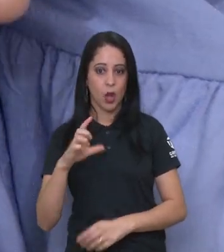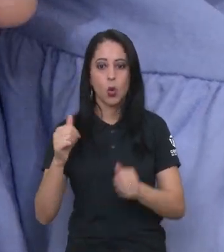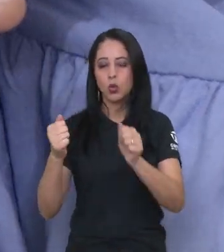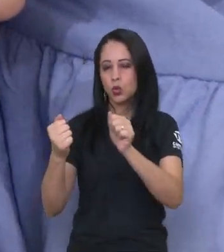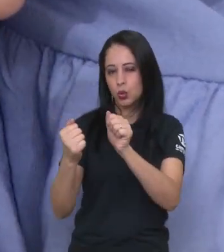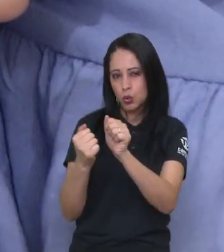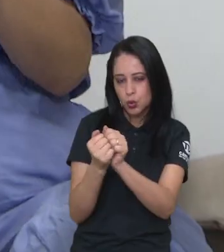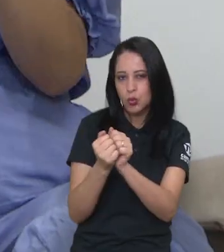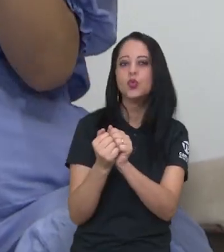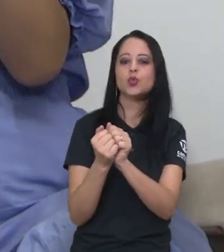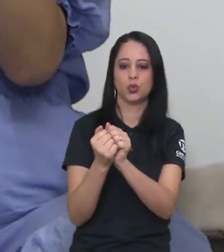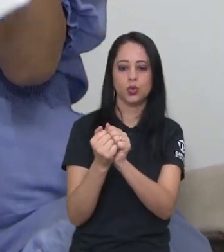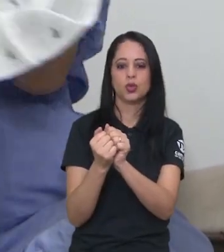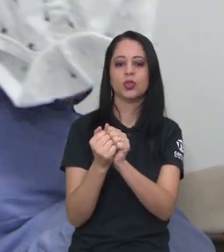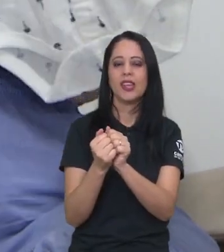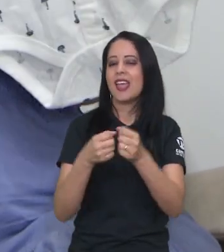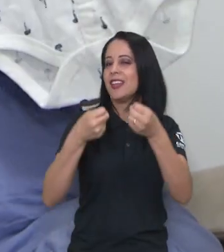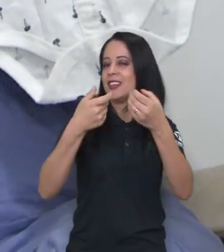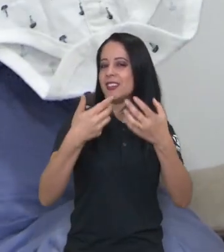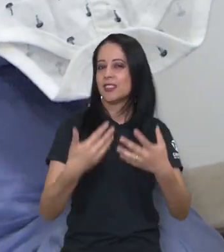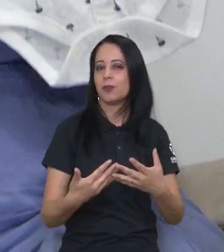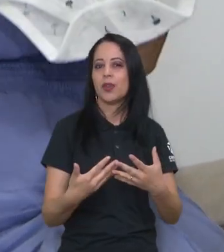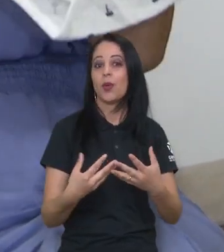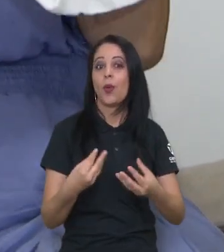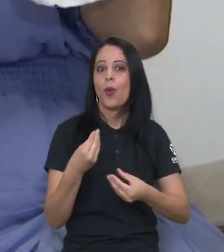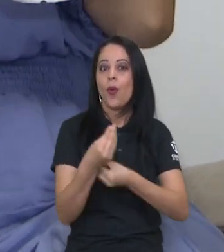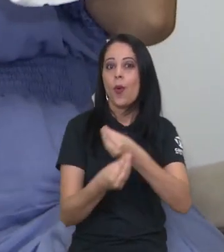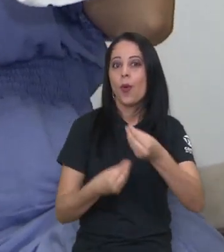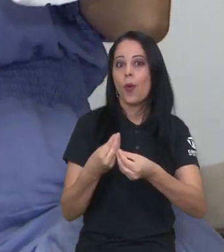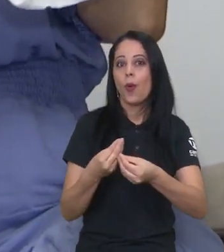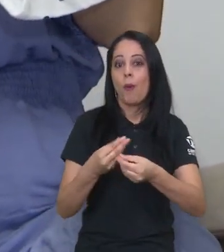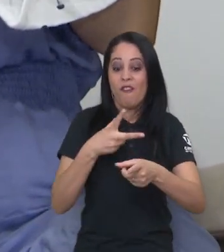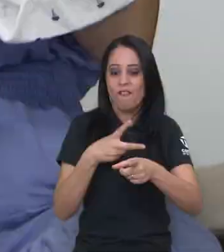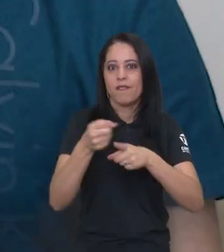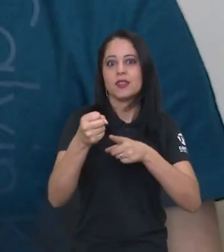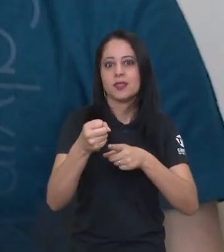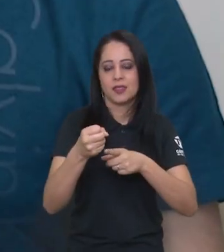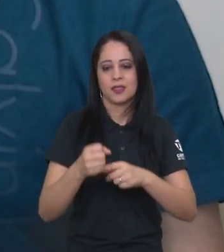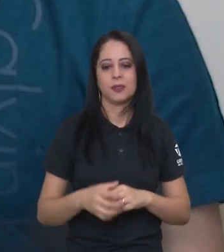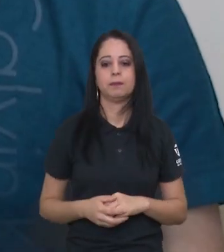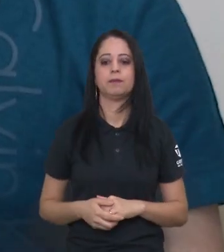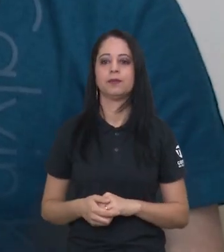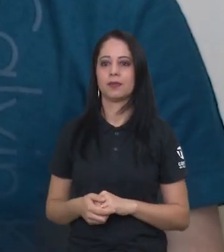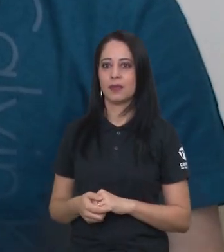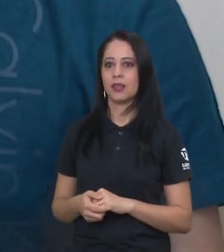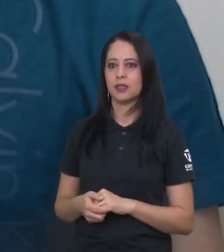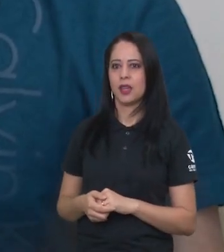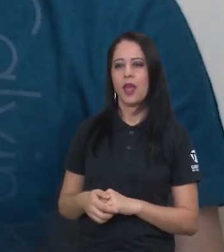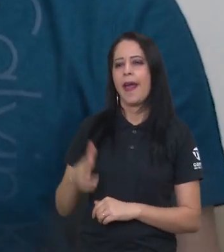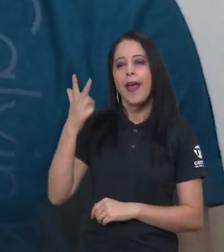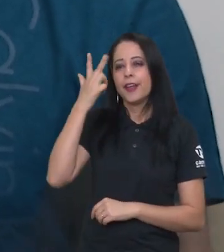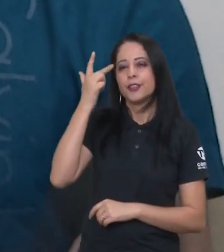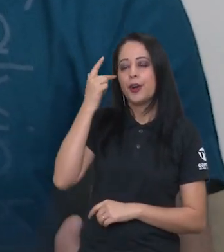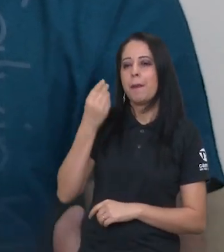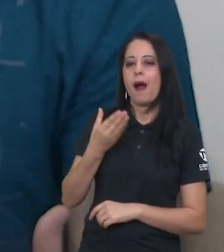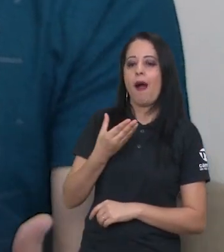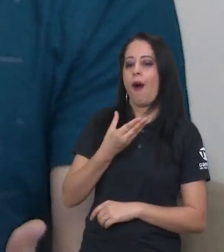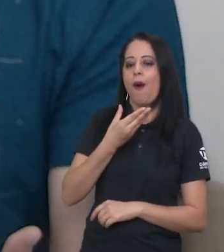com a Edilaine, contou pra gente como superou esses momentos. Nós homens, a gente